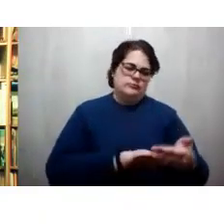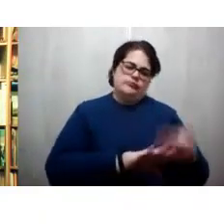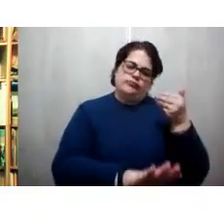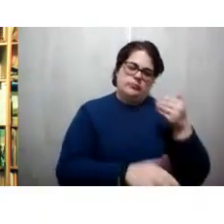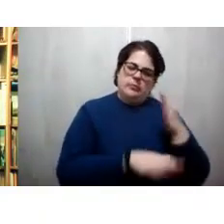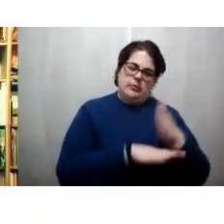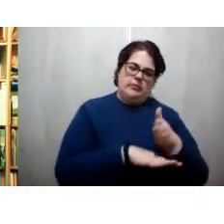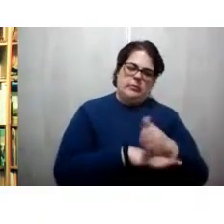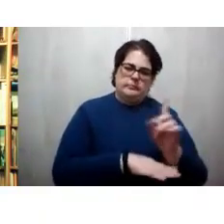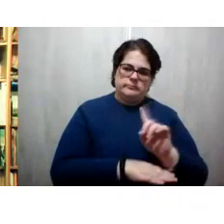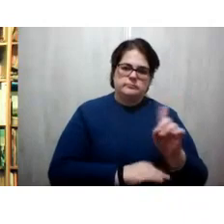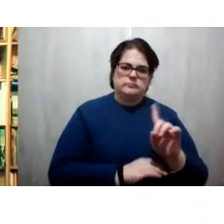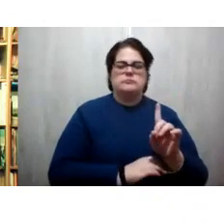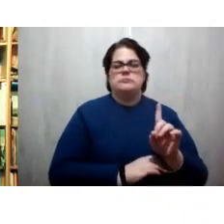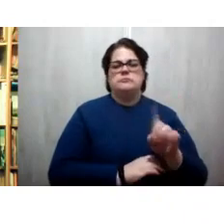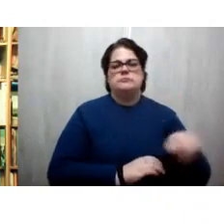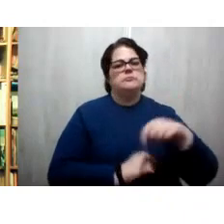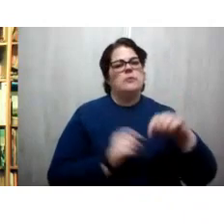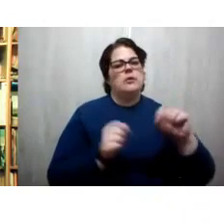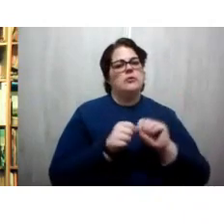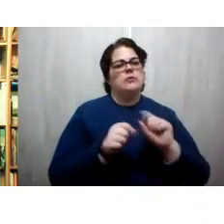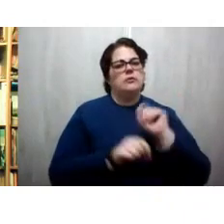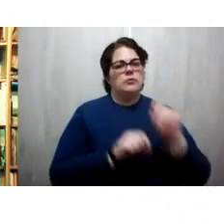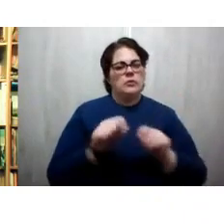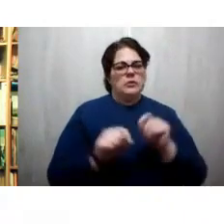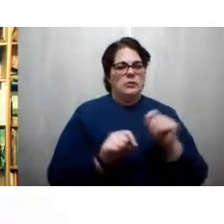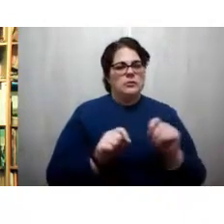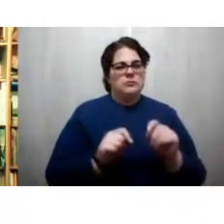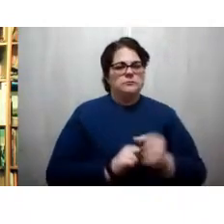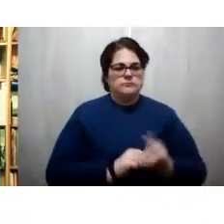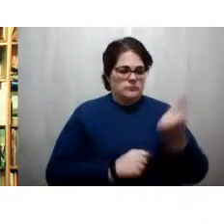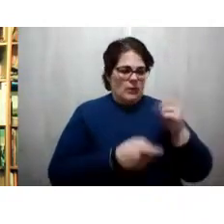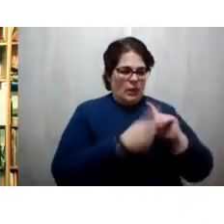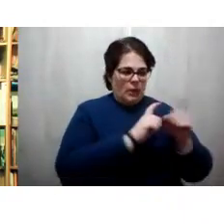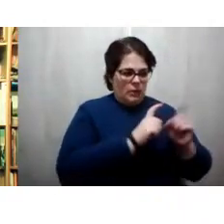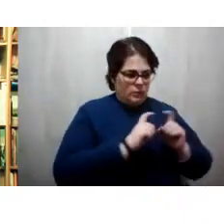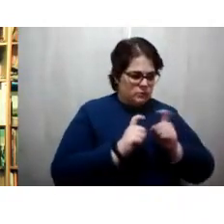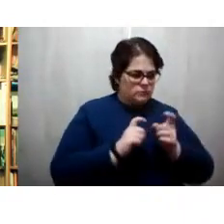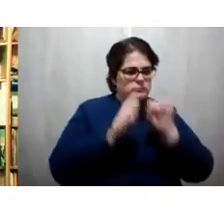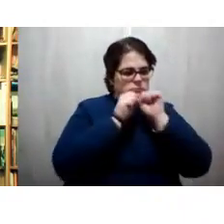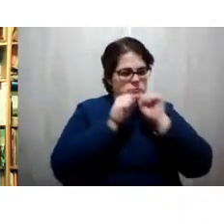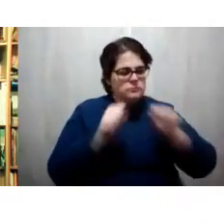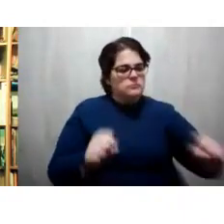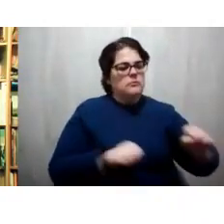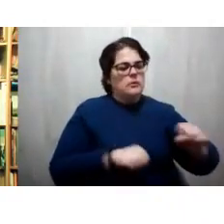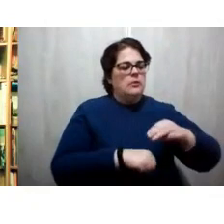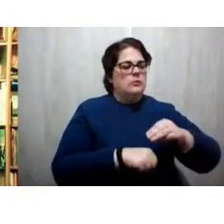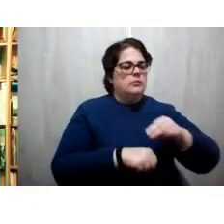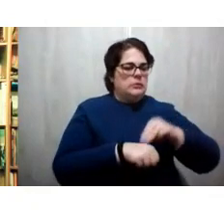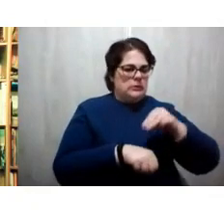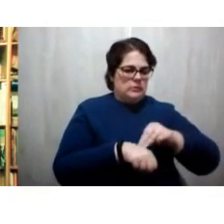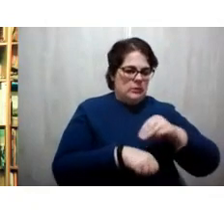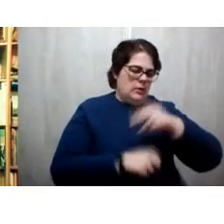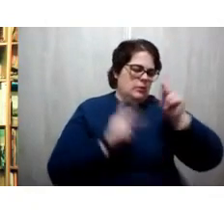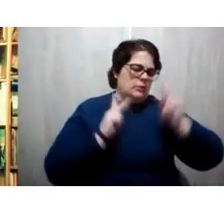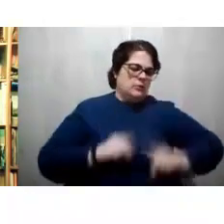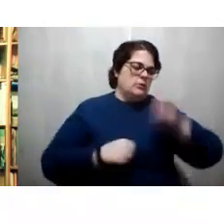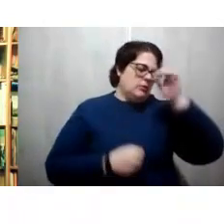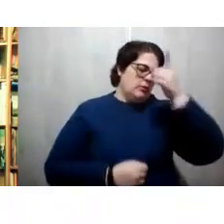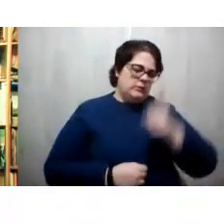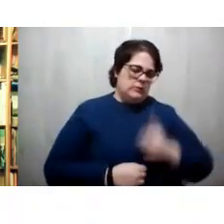né? Mas nós fizemos inicialmente também uma reunião lá na Secretaria Municipal da Pessoa com Deficiência,